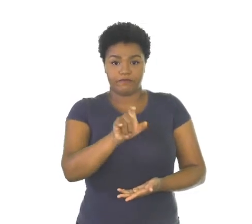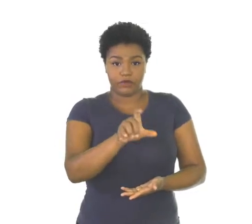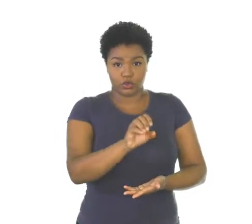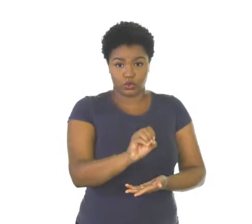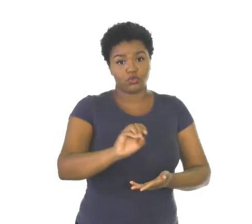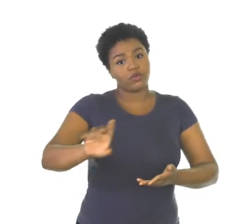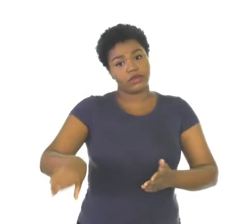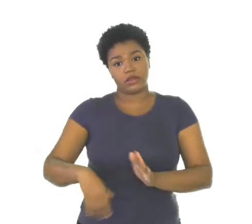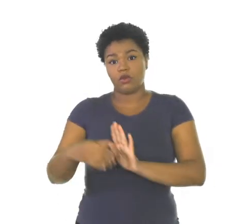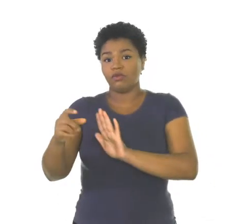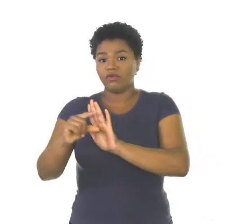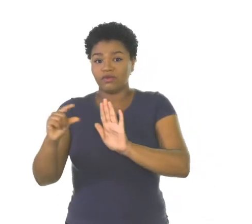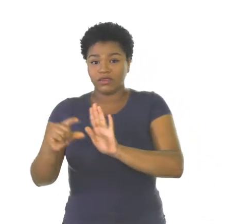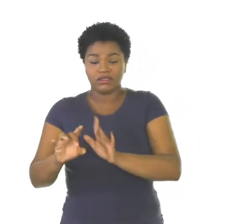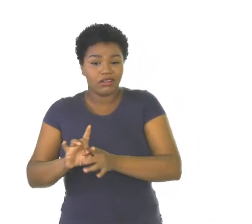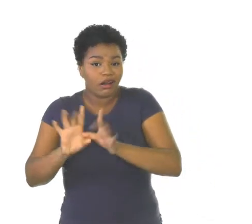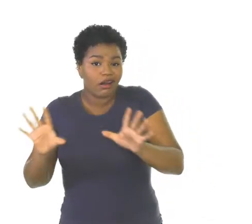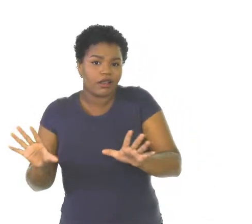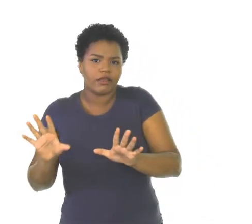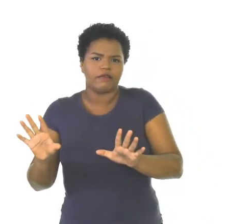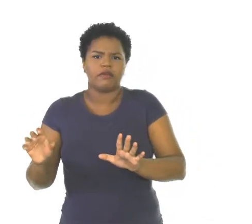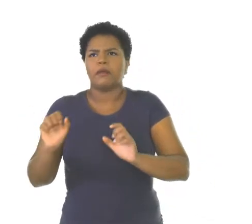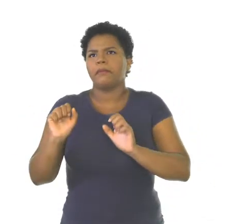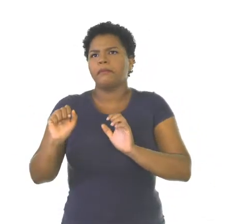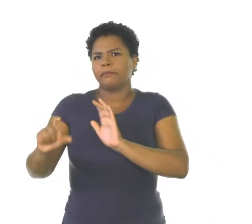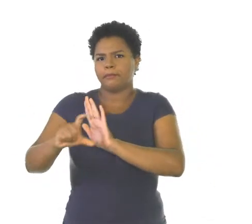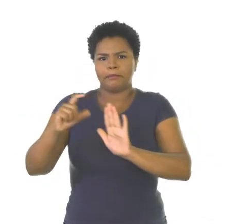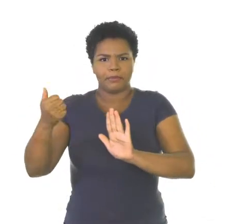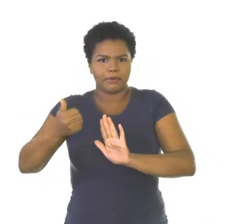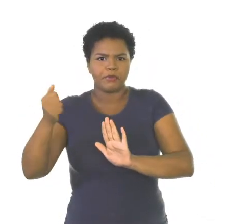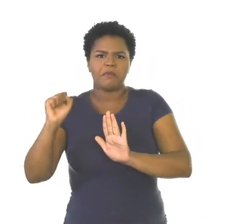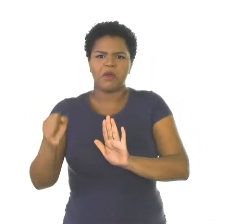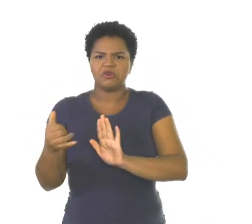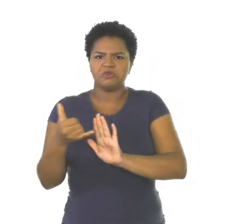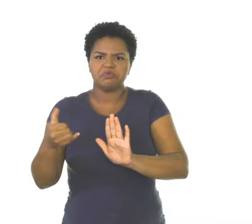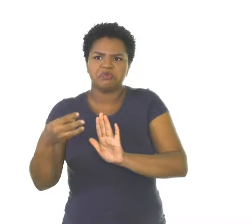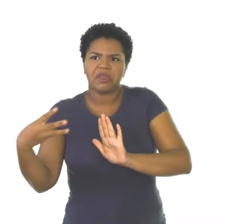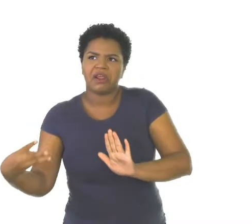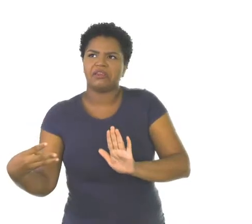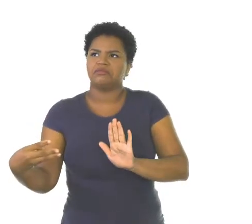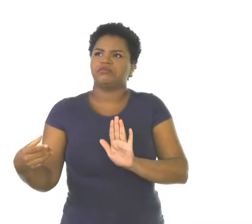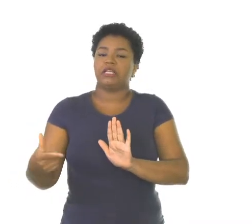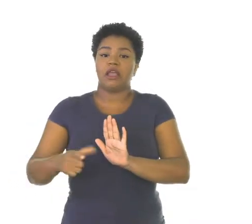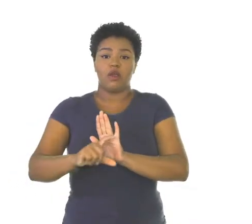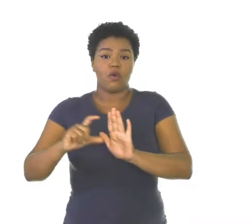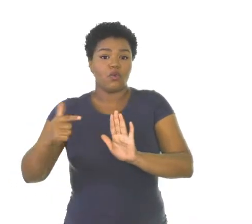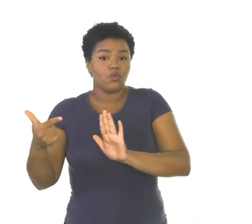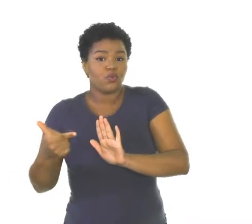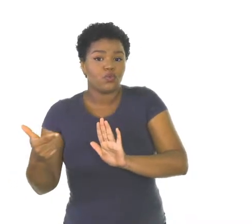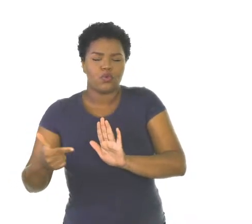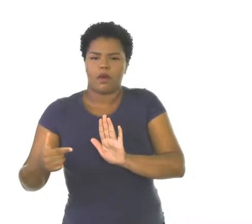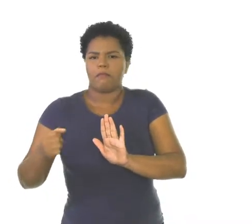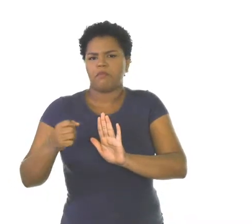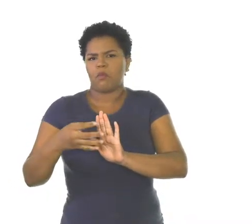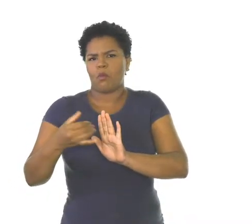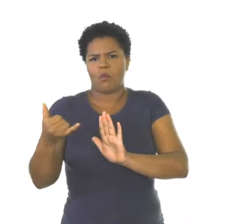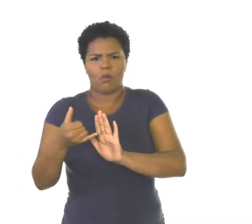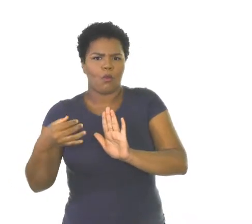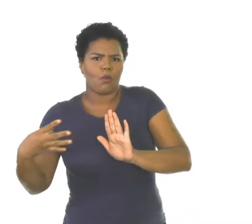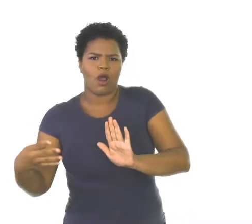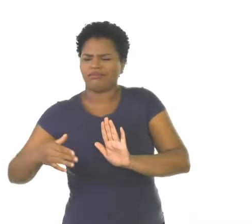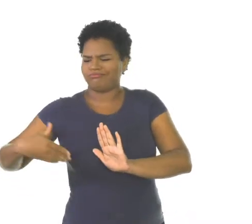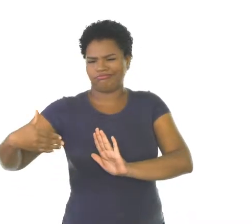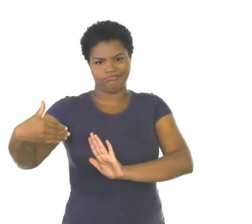livres são aqueles que na primeira estrofe pode ter 3, na segunda estrofe pode ter 4 e assim por diante.